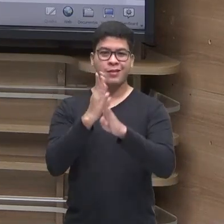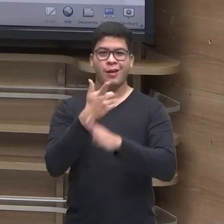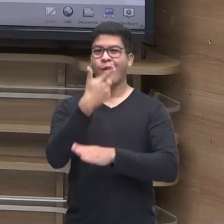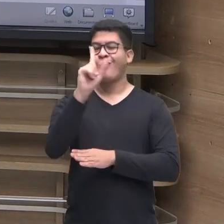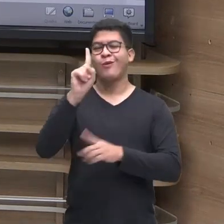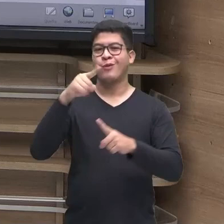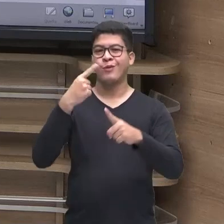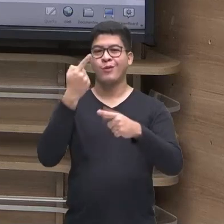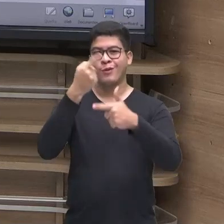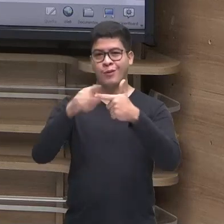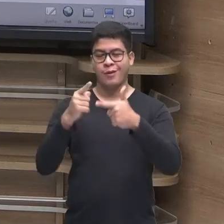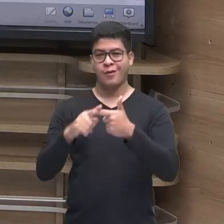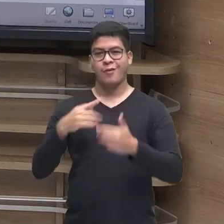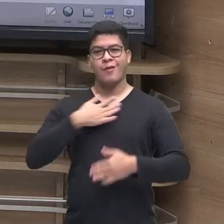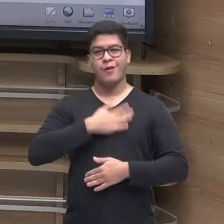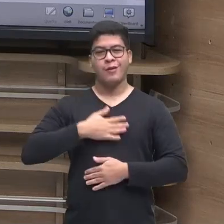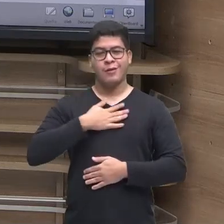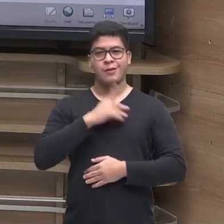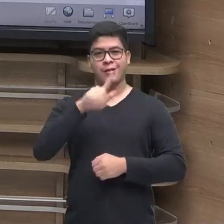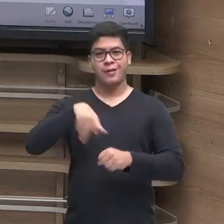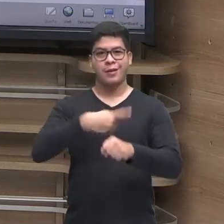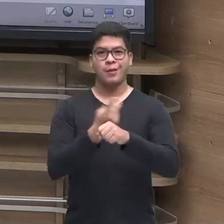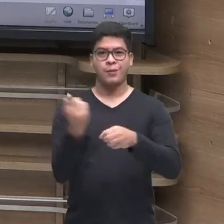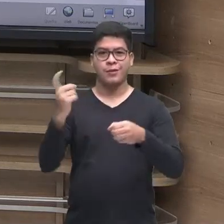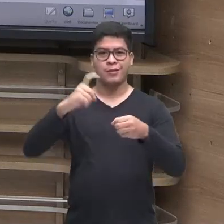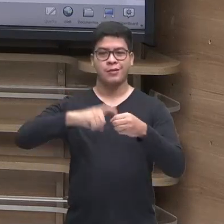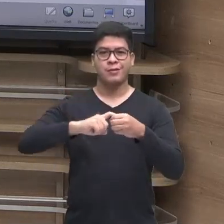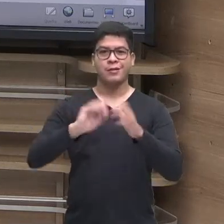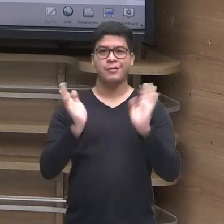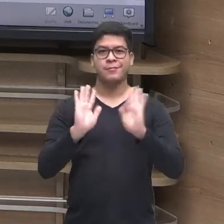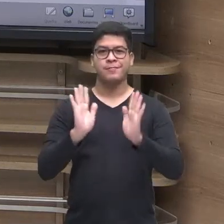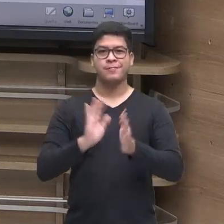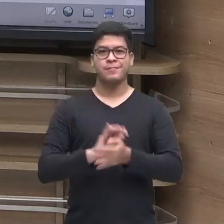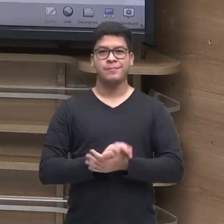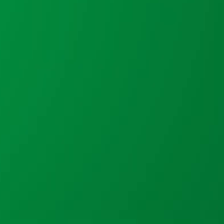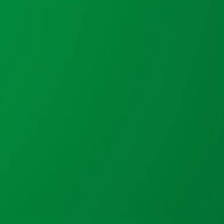certo, pessoal? Foi um prazer. A gente se encontra aqui numa próxima oportunidade. Até lá.